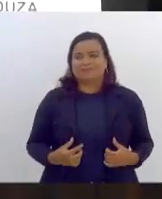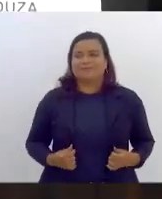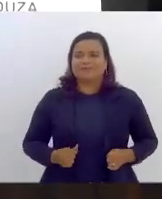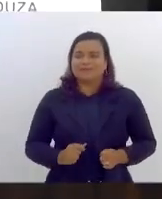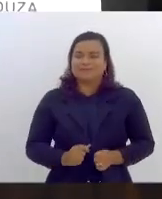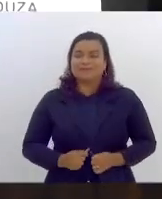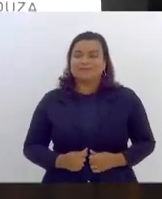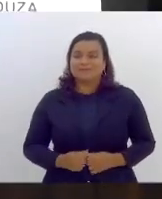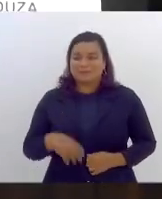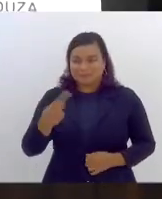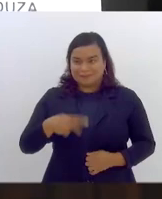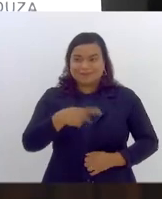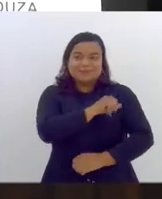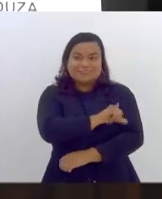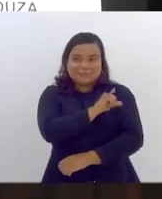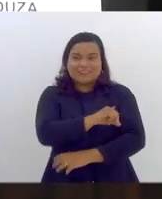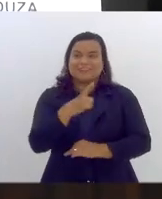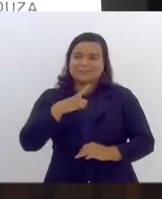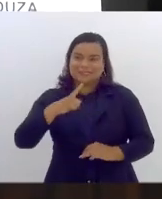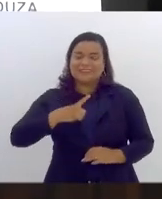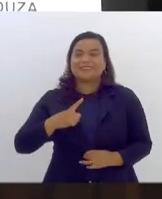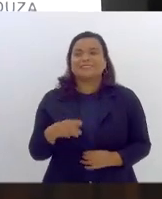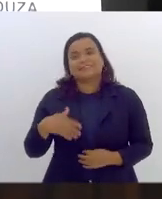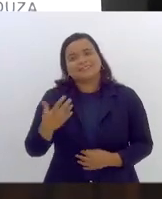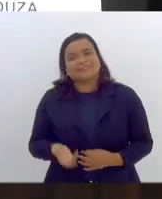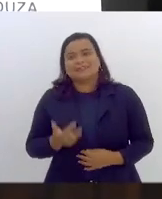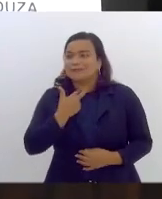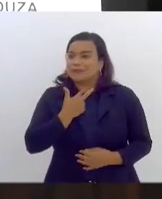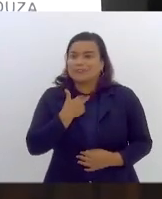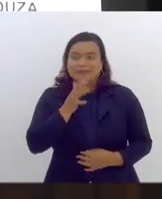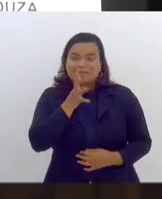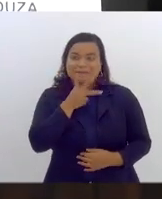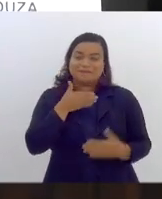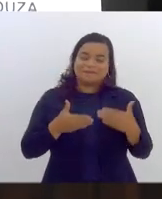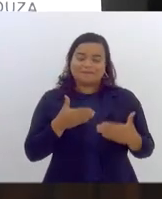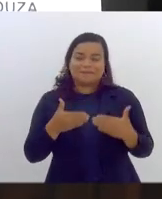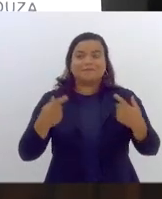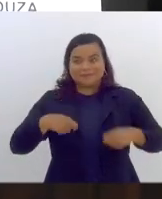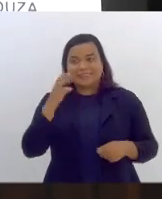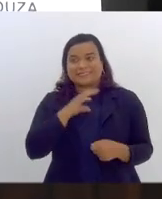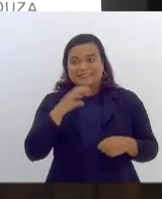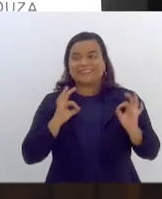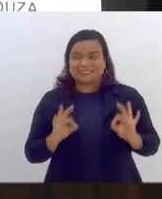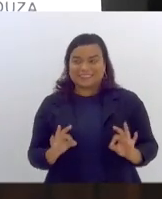nesse nosso Rio de Janeiro, então não tem como não,